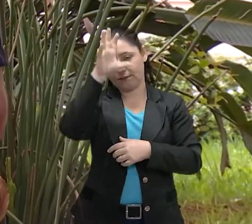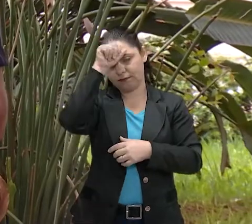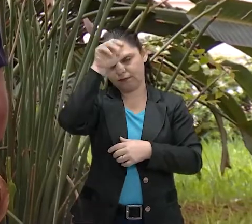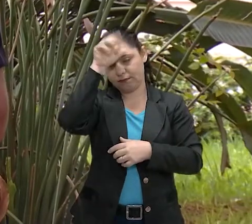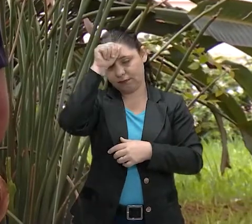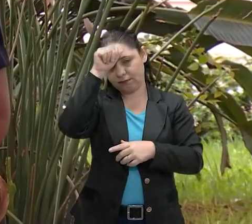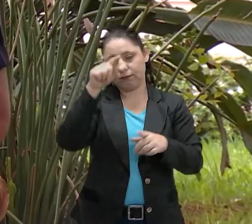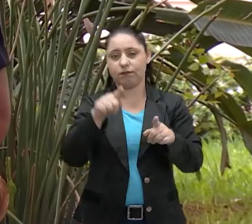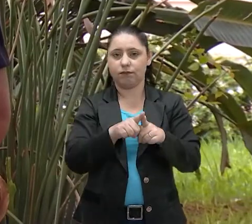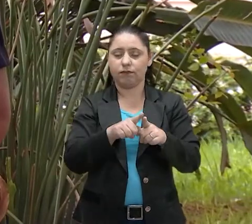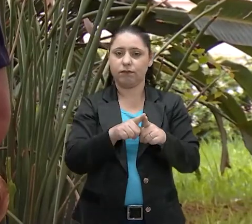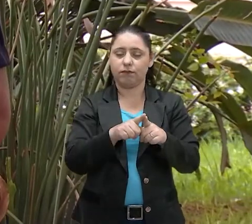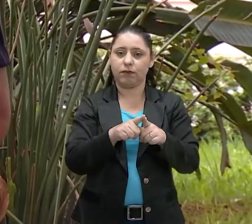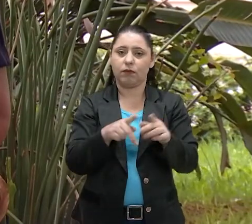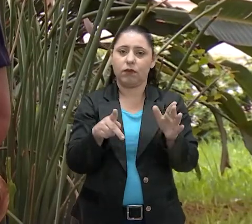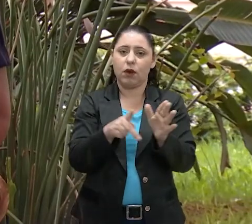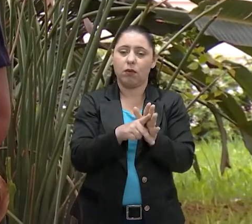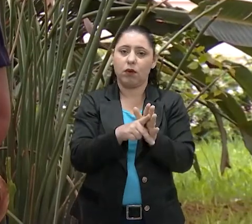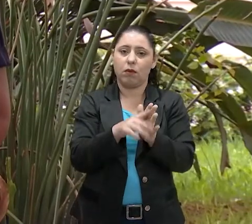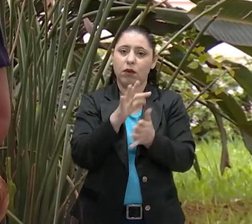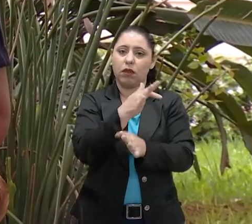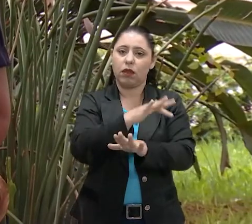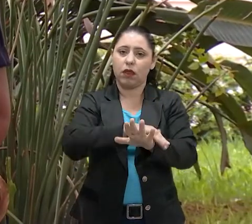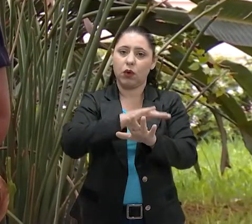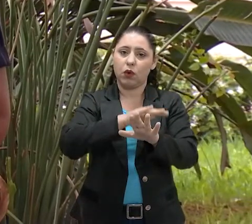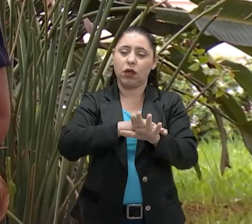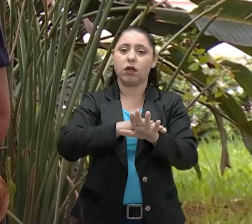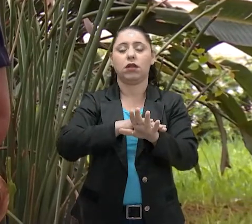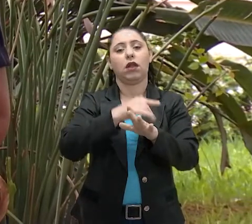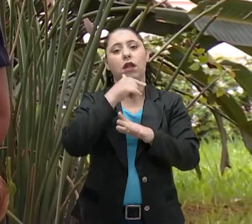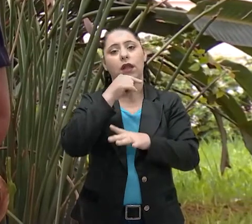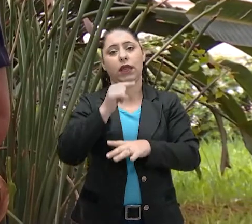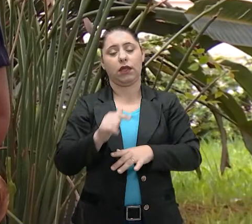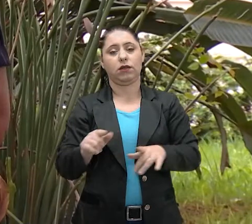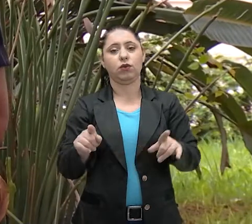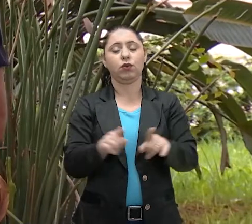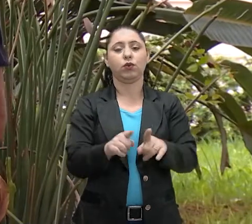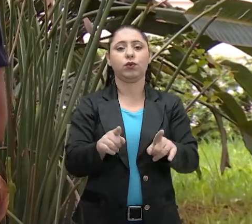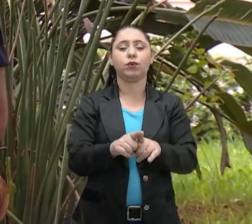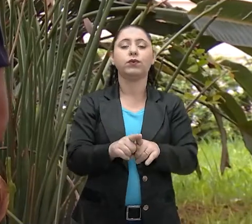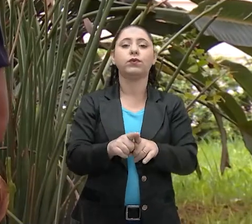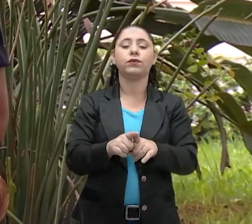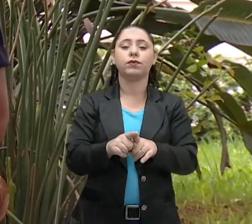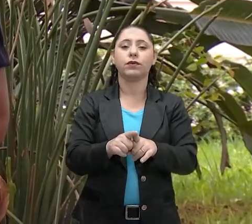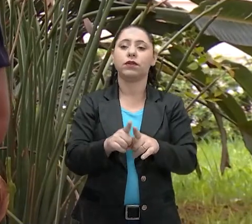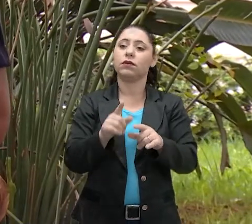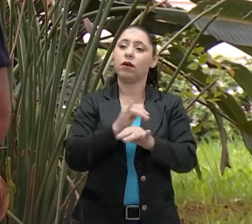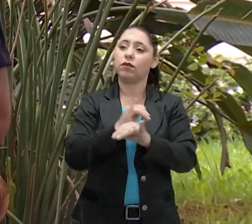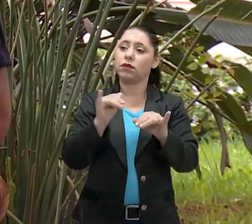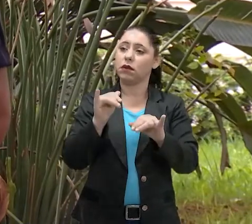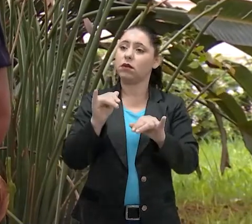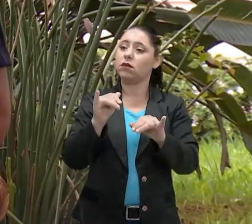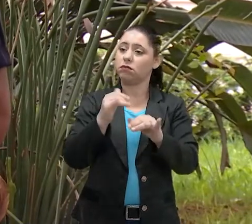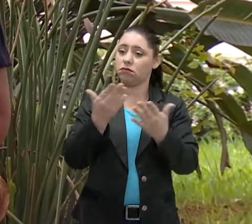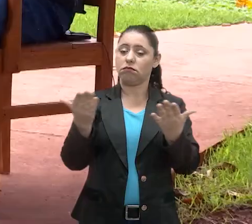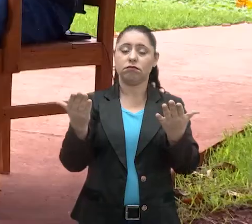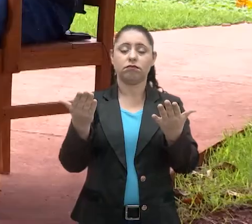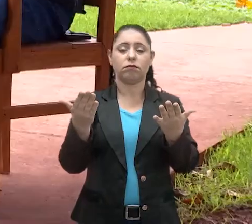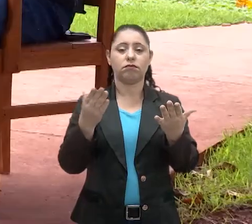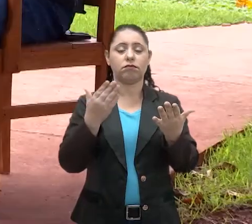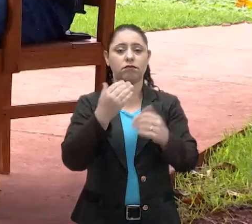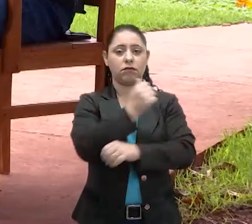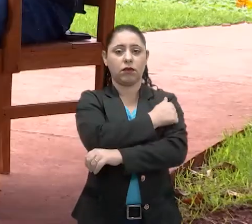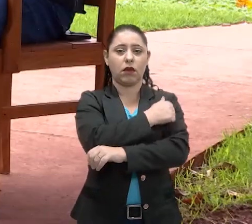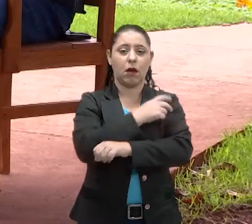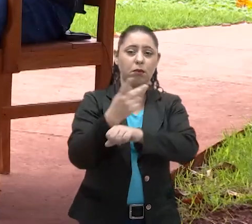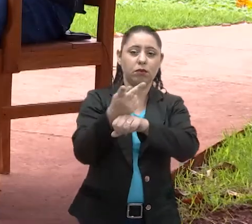para aprender, né, essa parte teórica da literatura e para passar isso adiante também para os alunos. Legal,